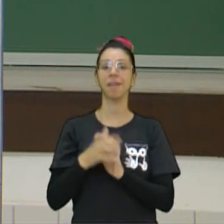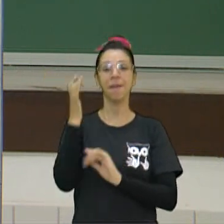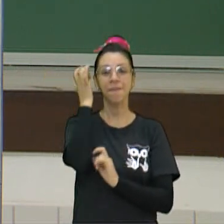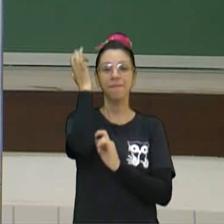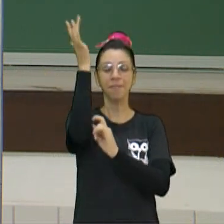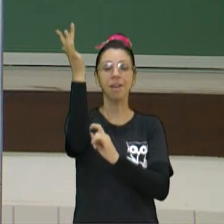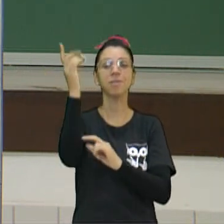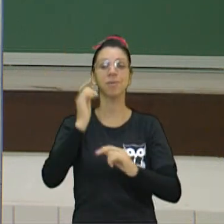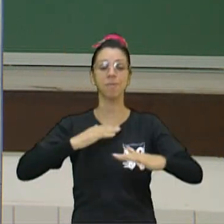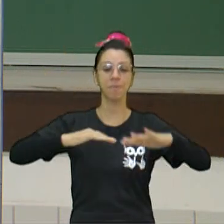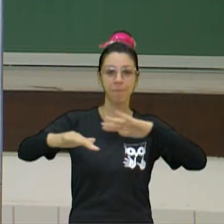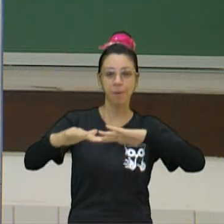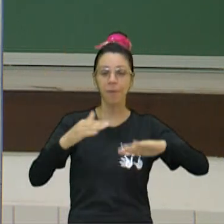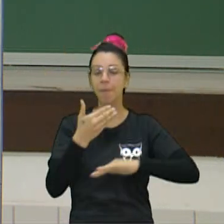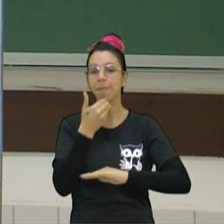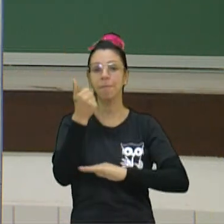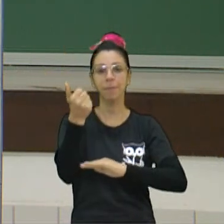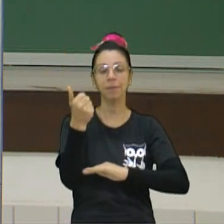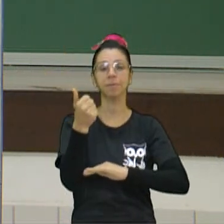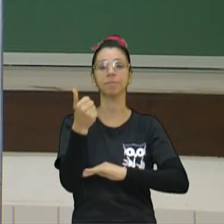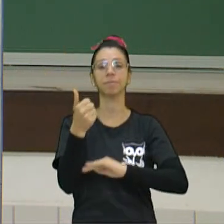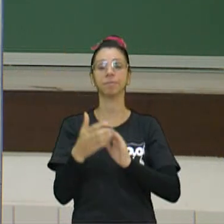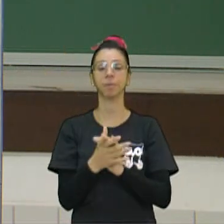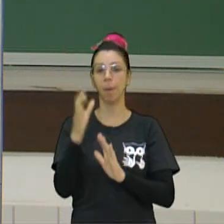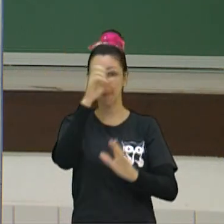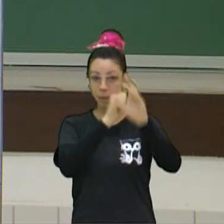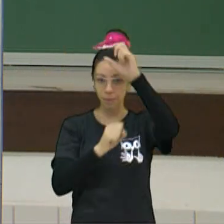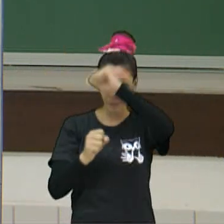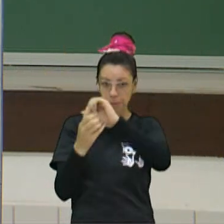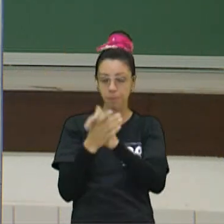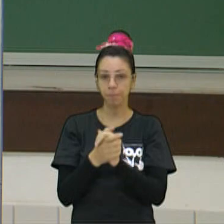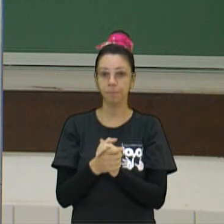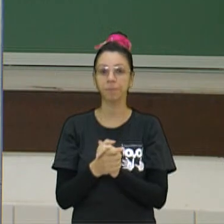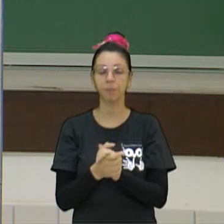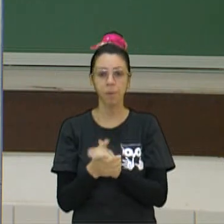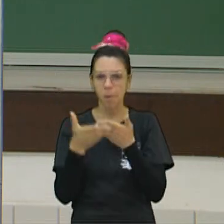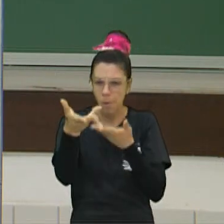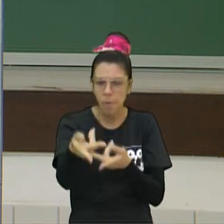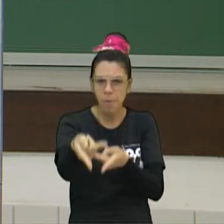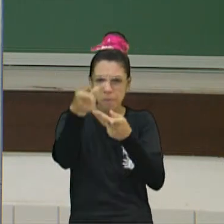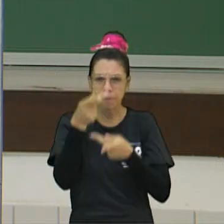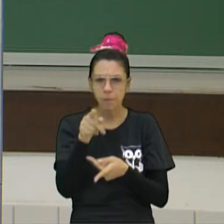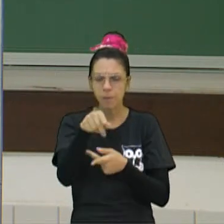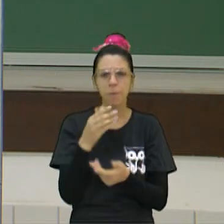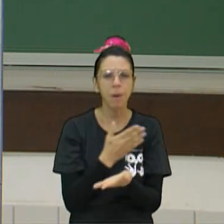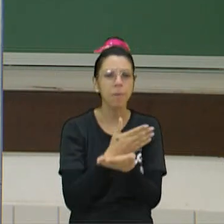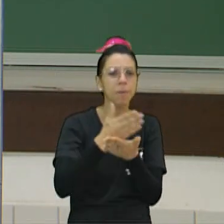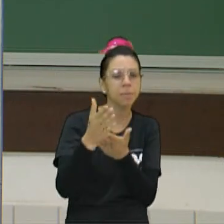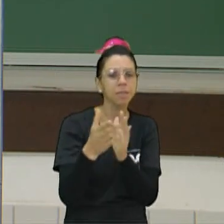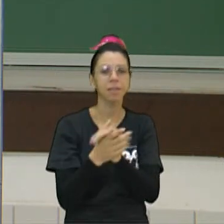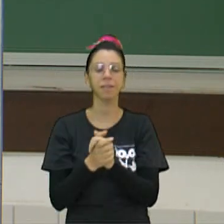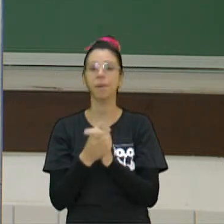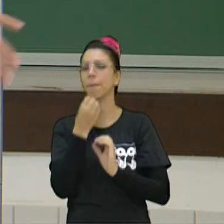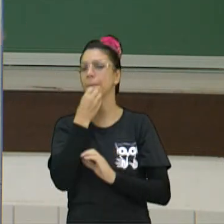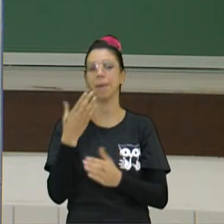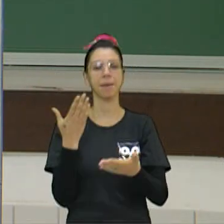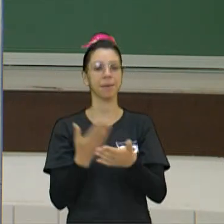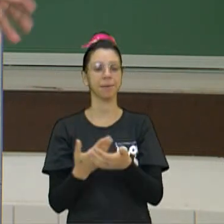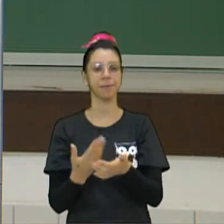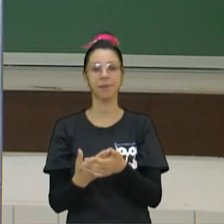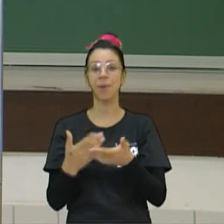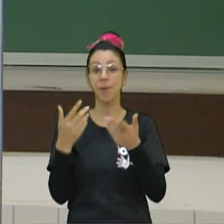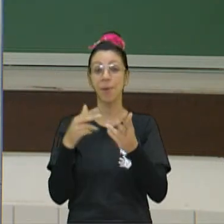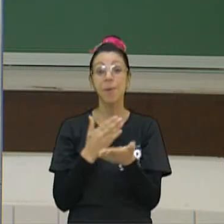bastante, melhora bastante a questão do aprendizado. Então eu já convido vocês, vem comigo lá para começarmos bem a nossa aula. Então já solta